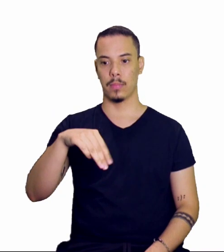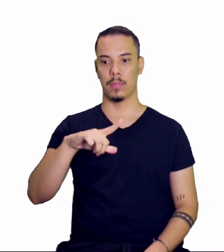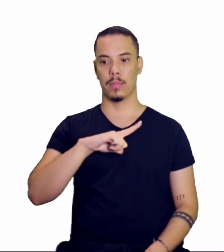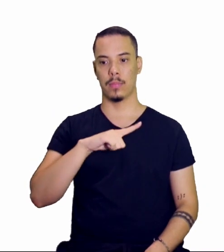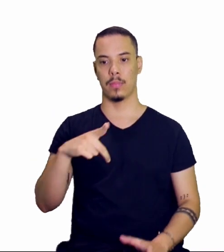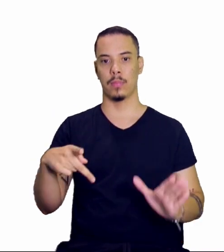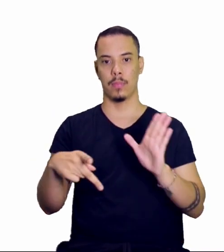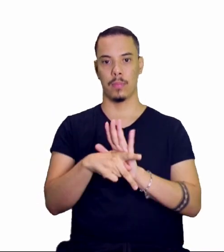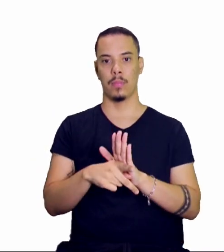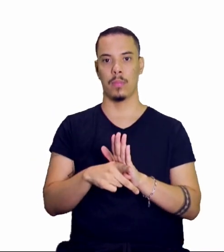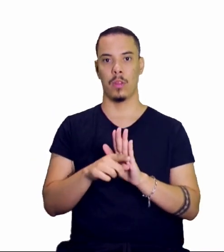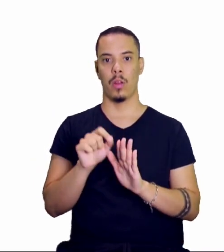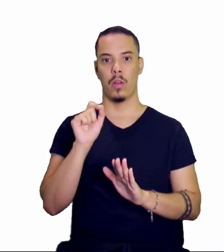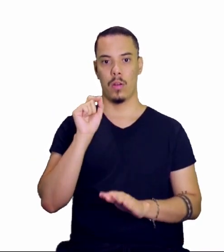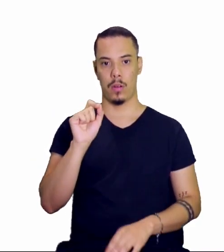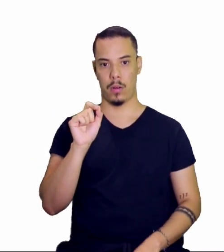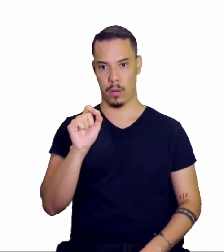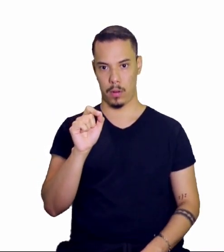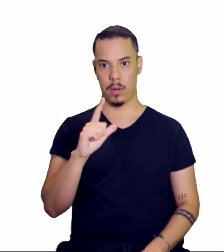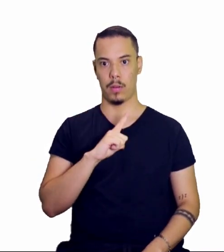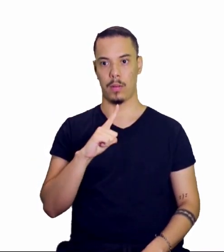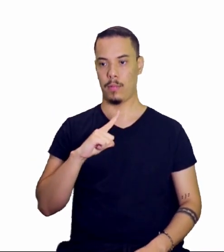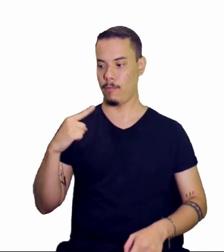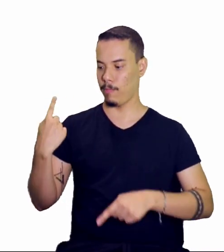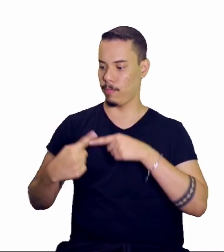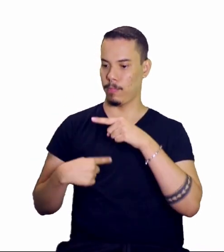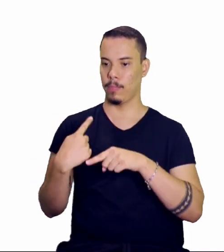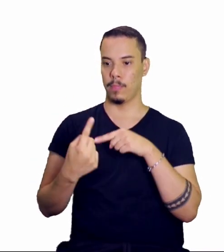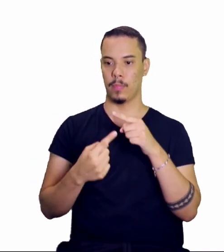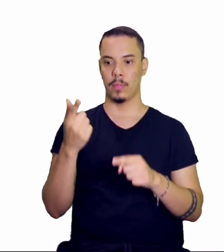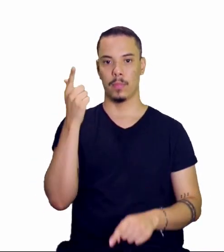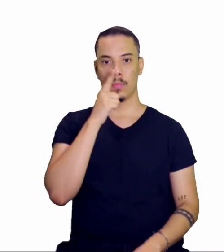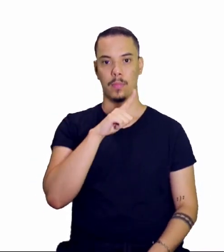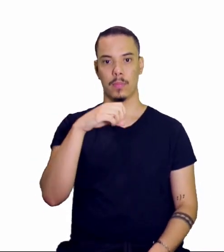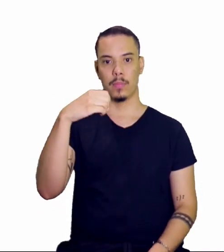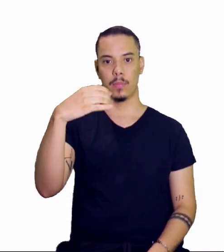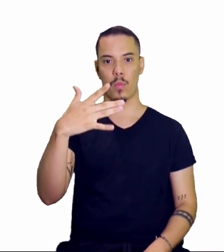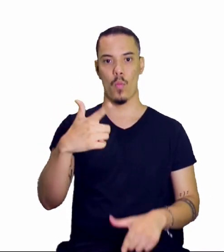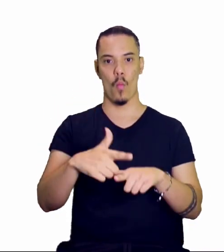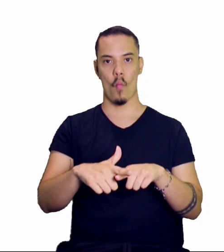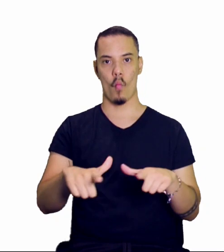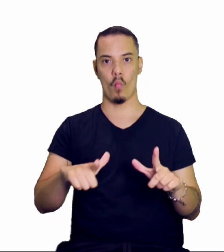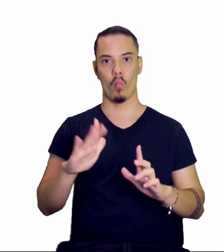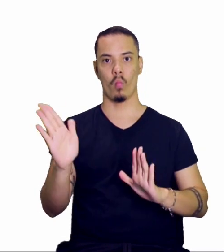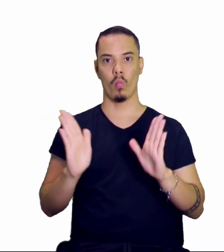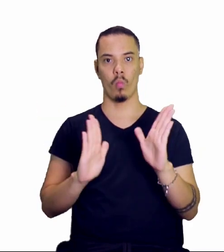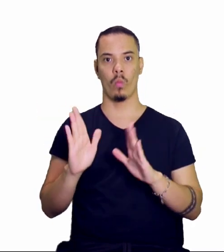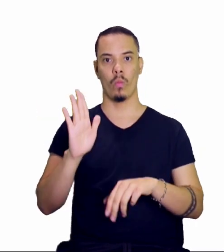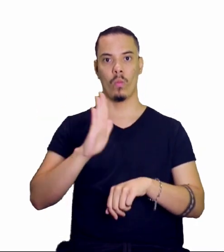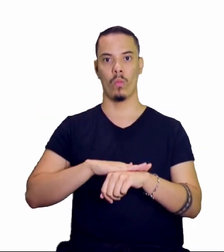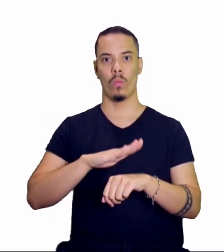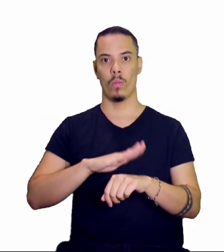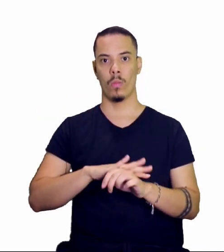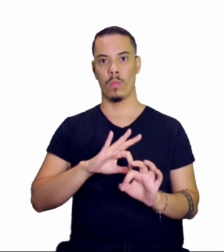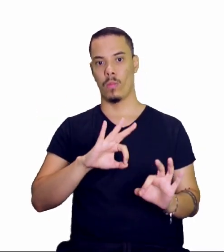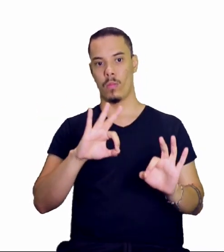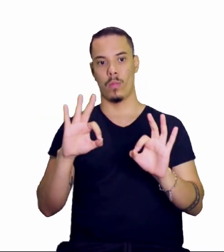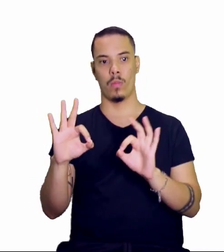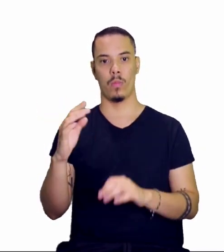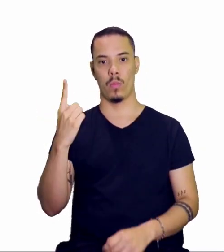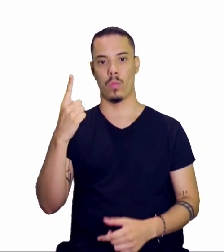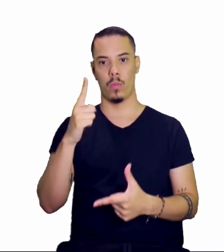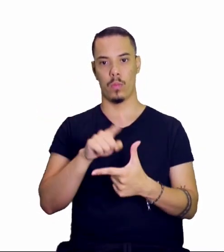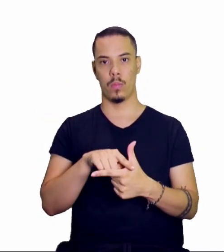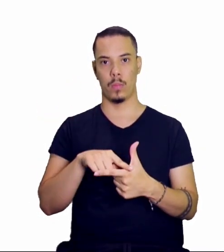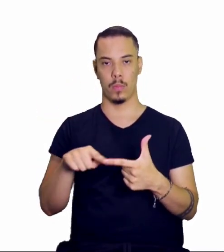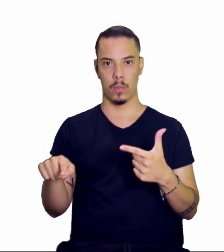o comprimento do trajeto percorrido pela luz no vácuo durante um intervalo de tempo de 1 dividido